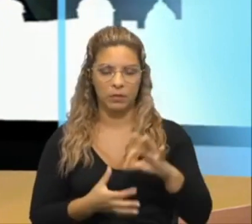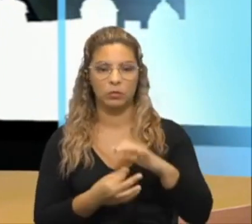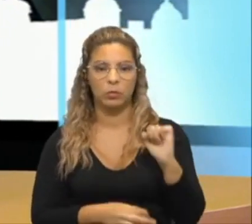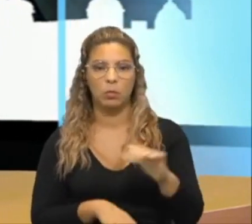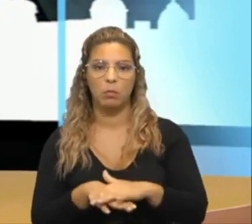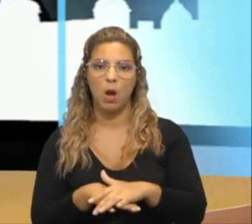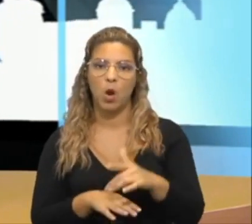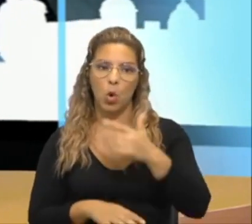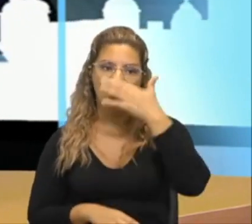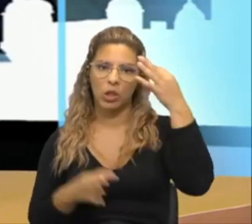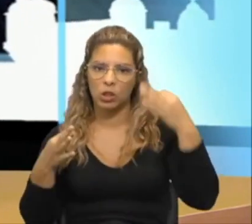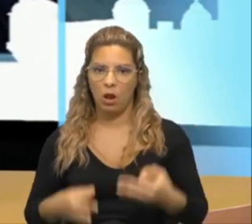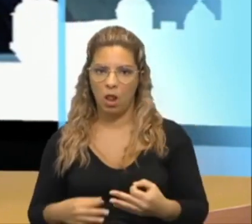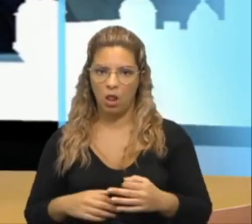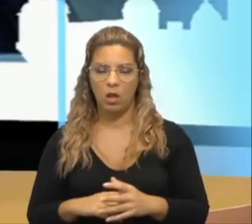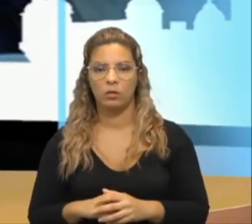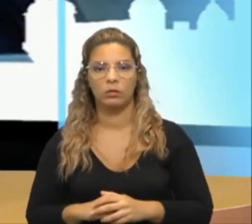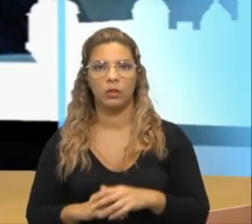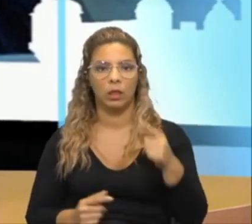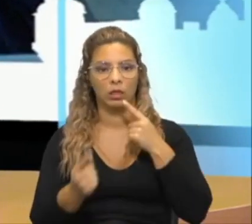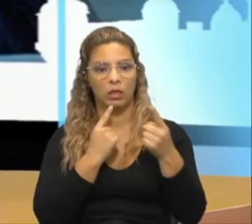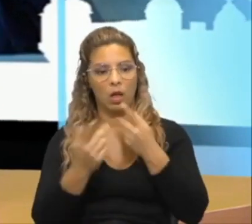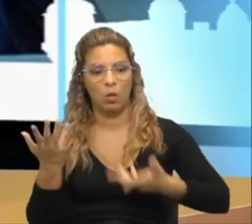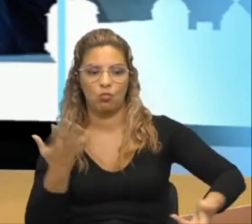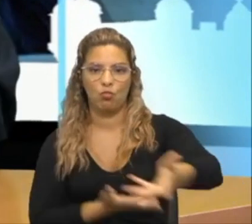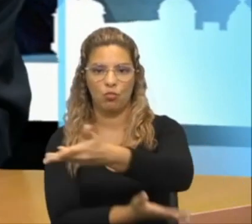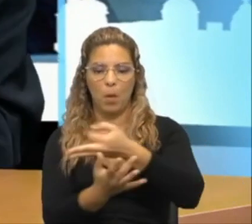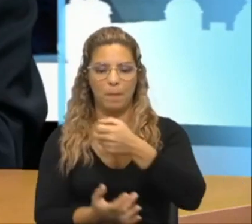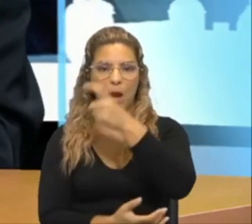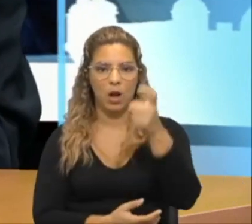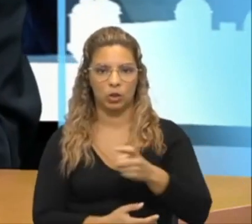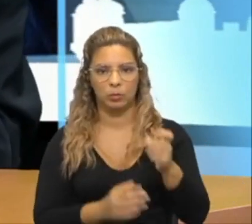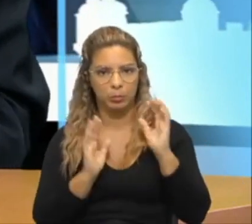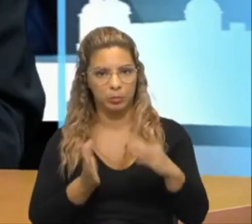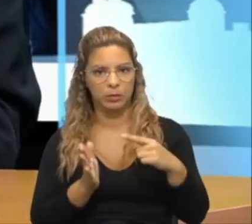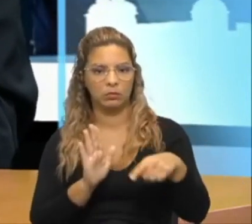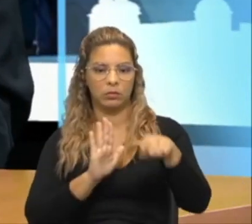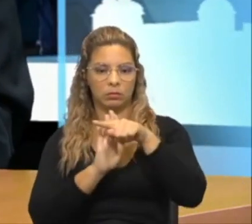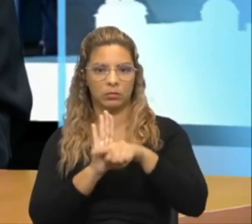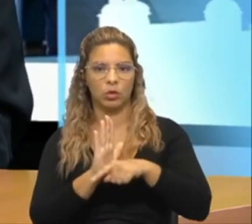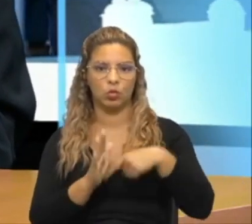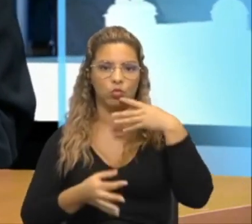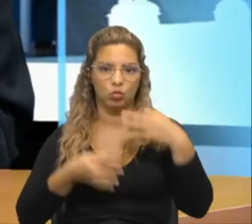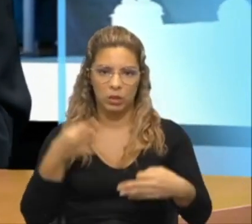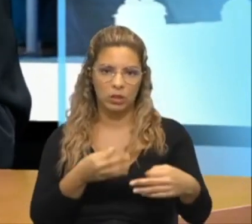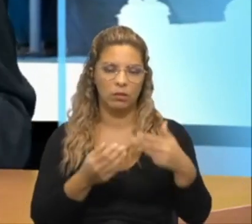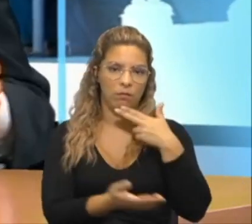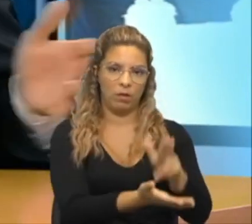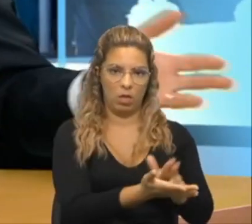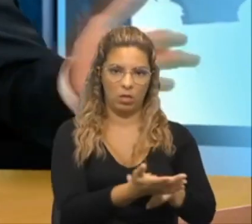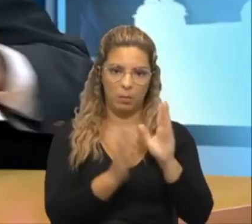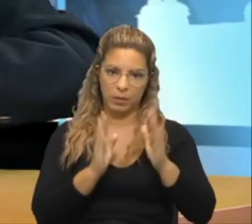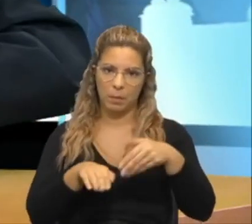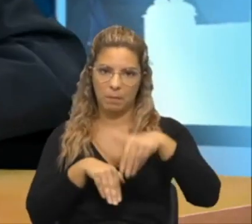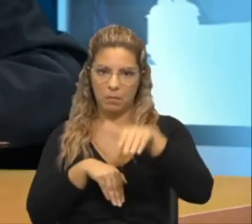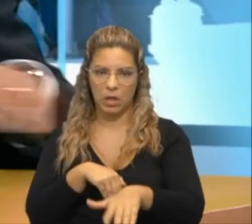a propor é que o diálogo sobre a paz tem que ter uma premissa, que é a justiça e a verdade. Portanto, que o diálogo sobre a paz